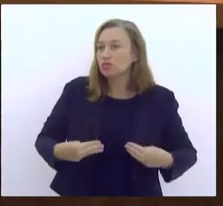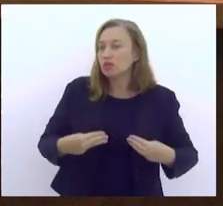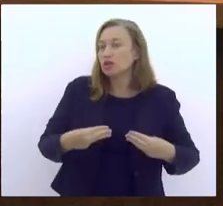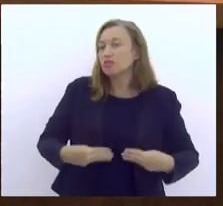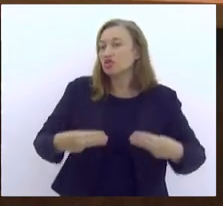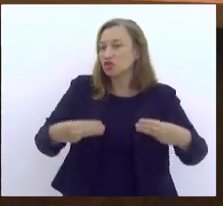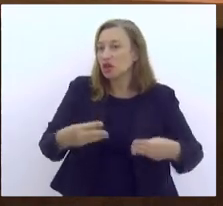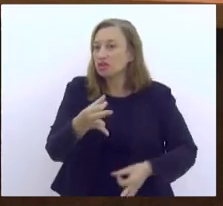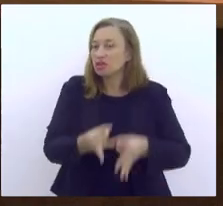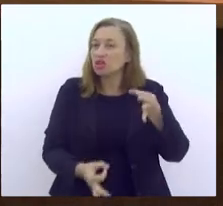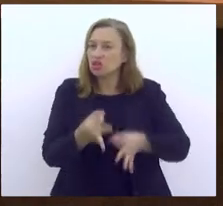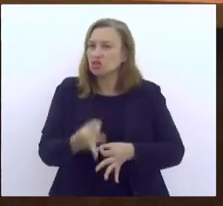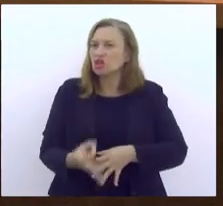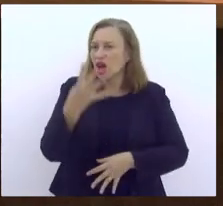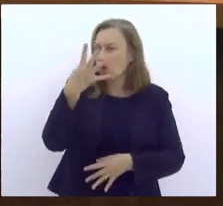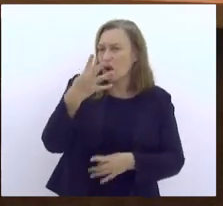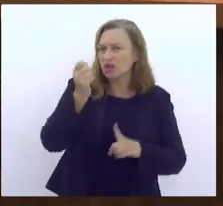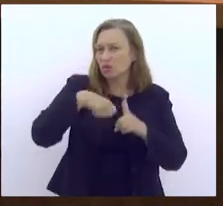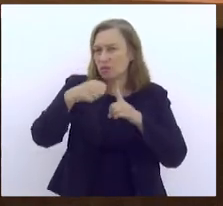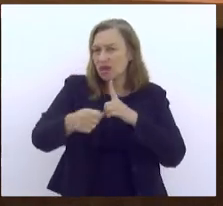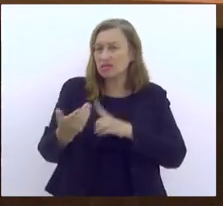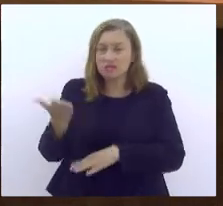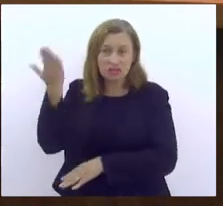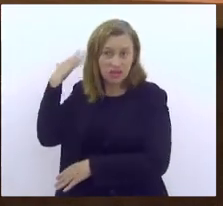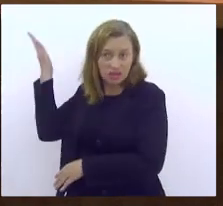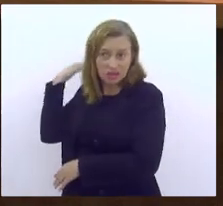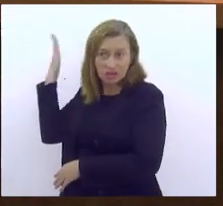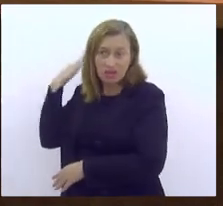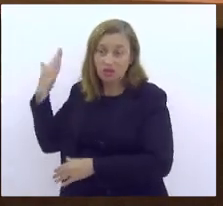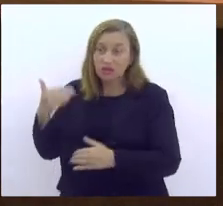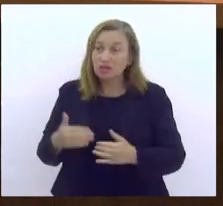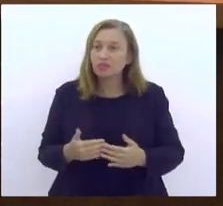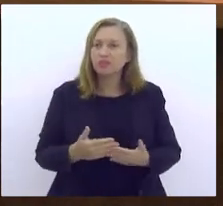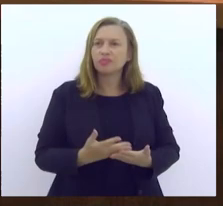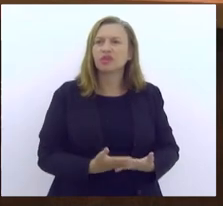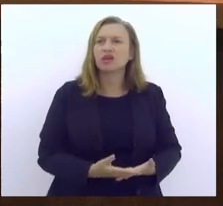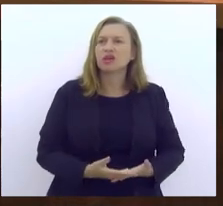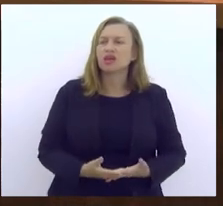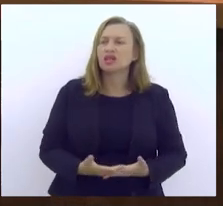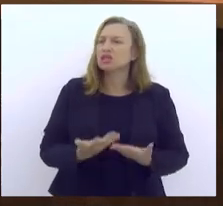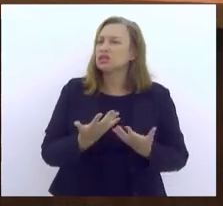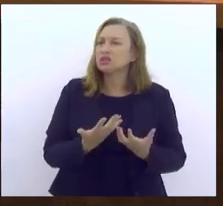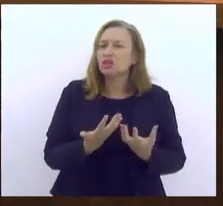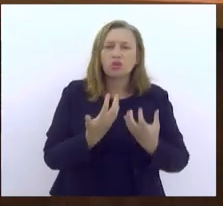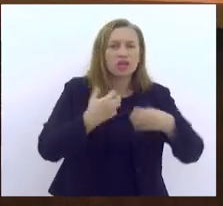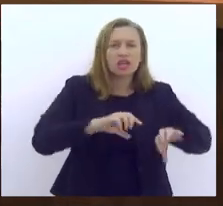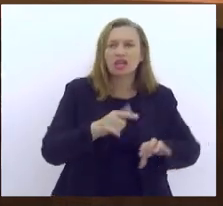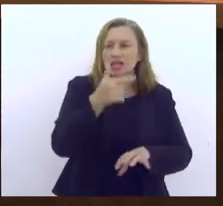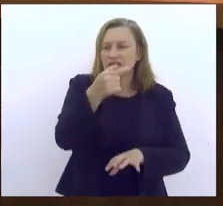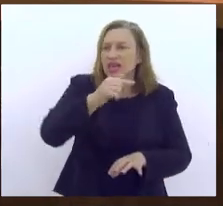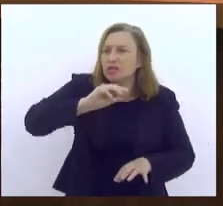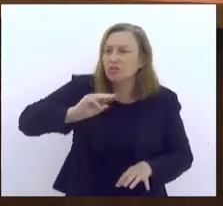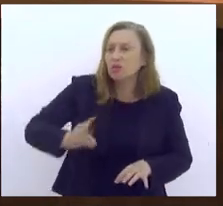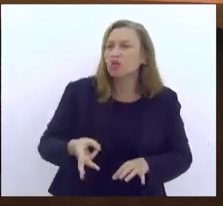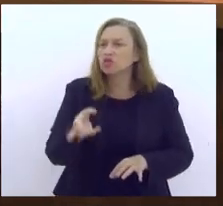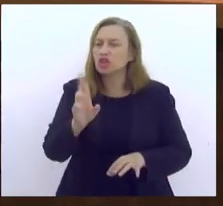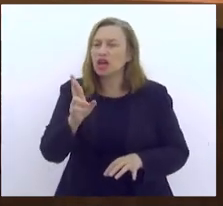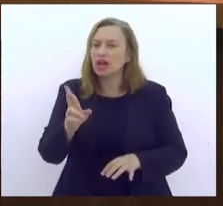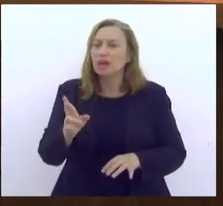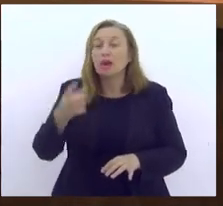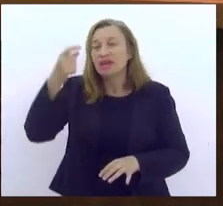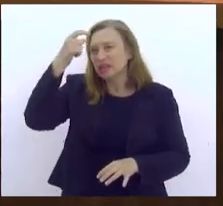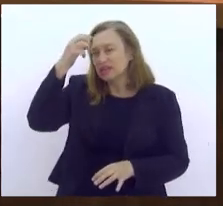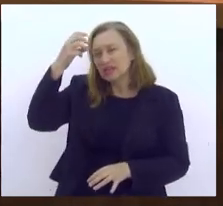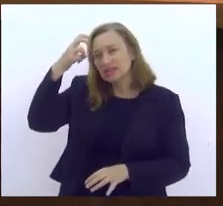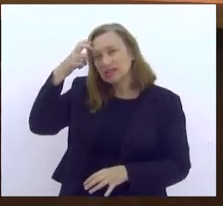Justiça, há 4 meses atrás, estava abrindo mão de 7 milhões de reais para inteligência e informação. Então,